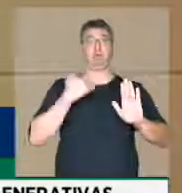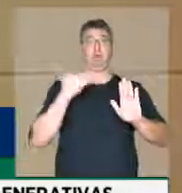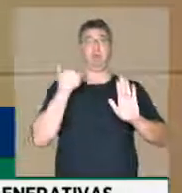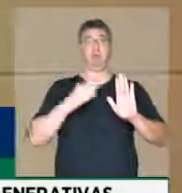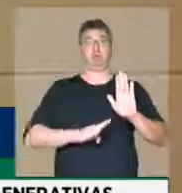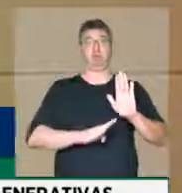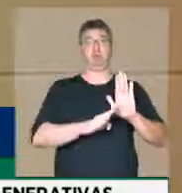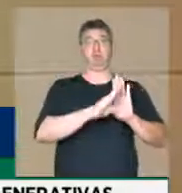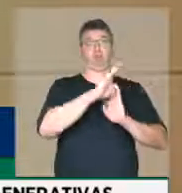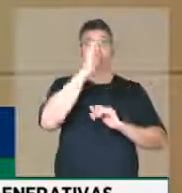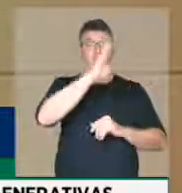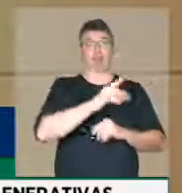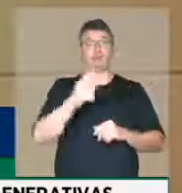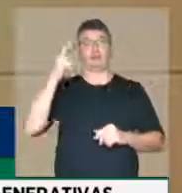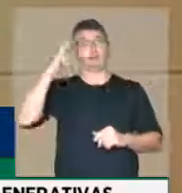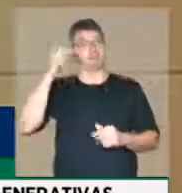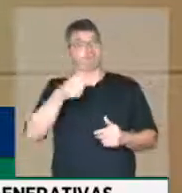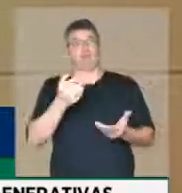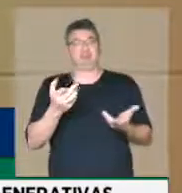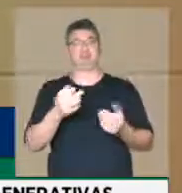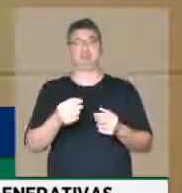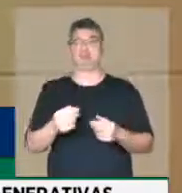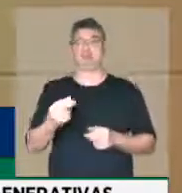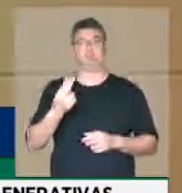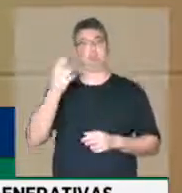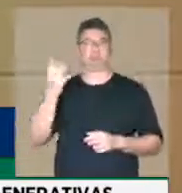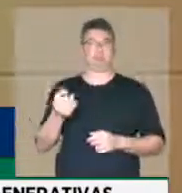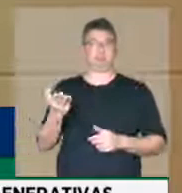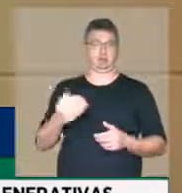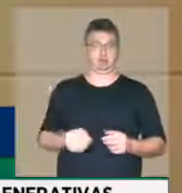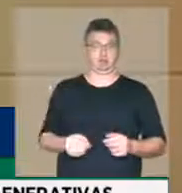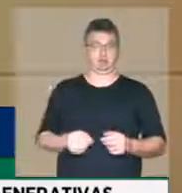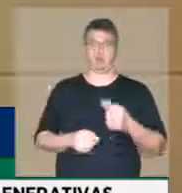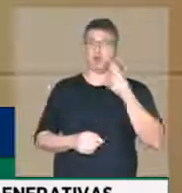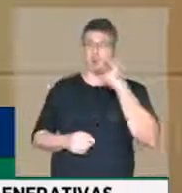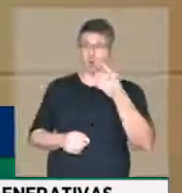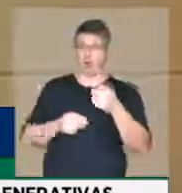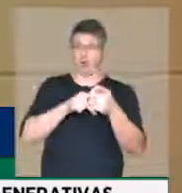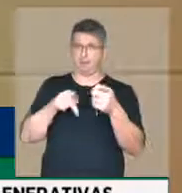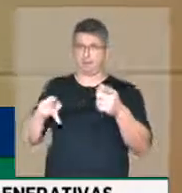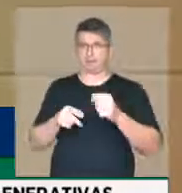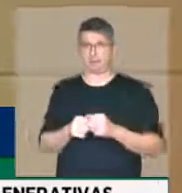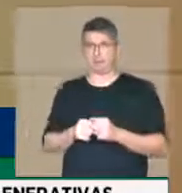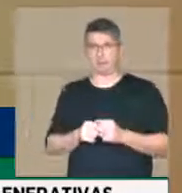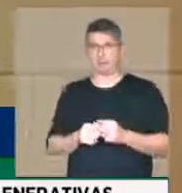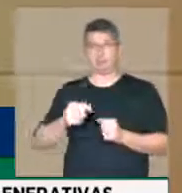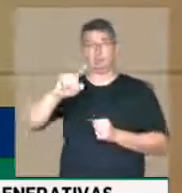brasileiros, são inadmissíveis. Veja, presidente, ontem foram